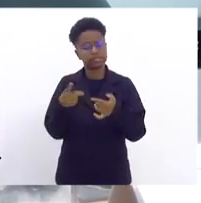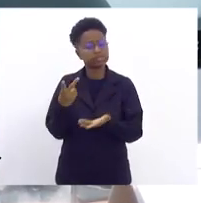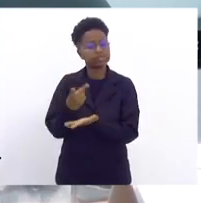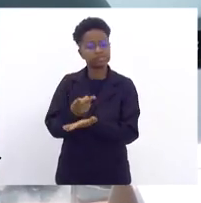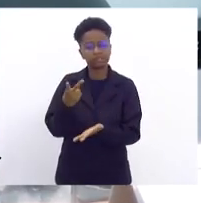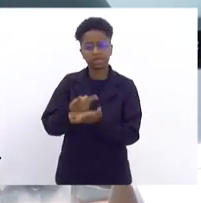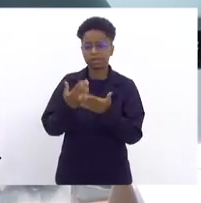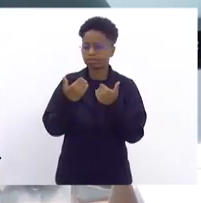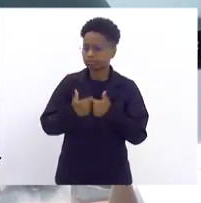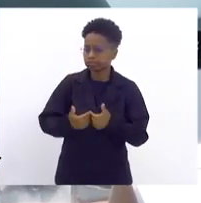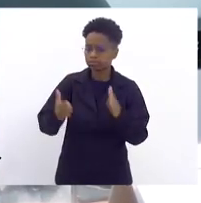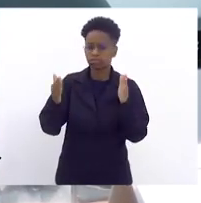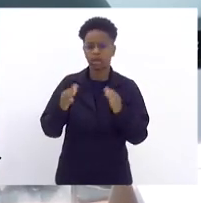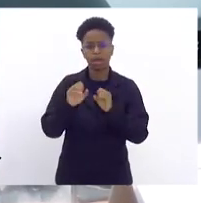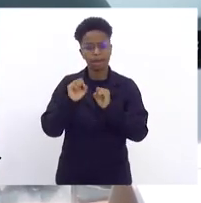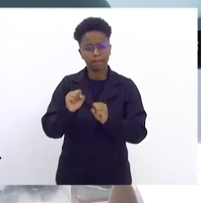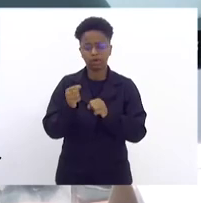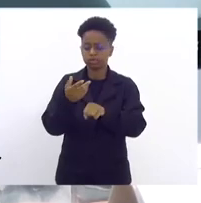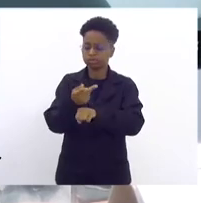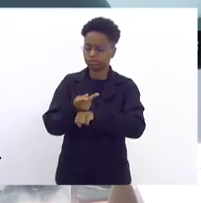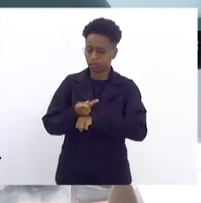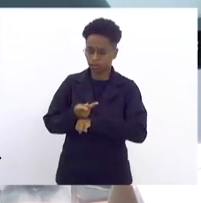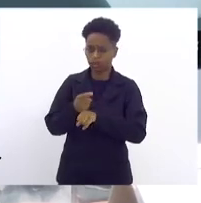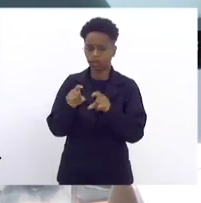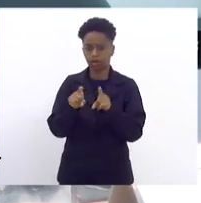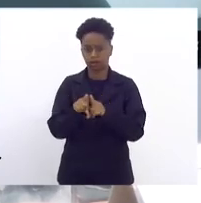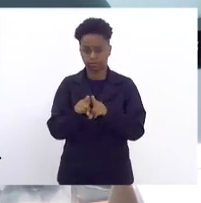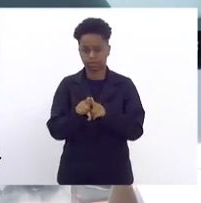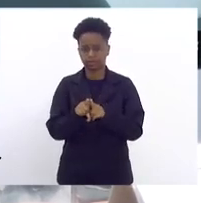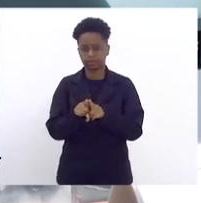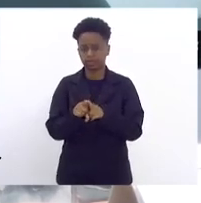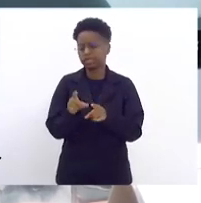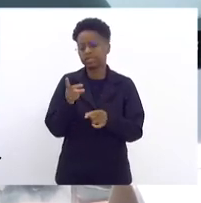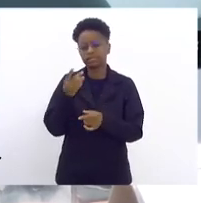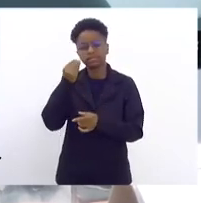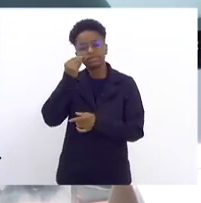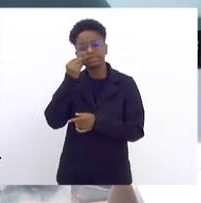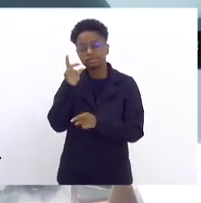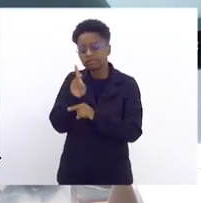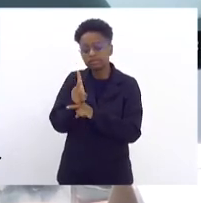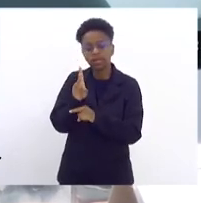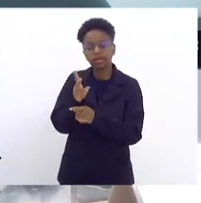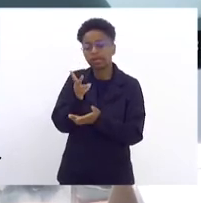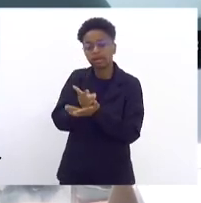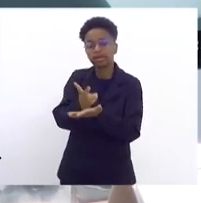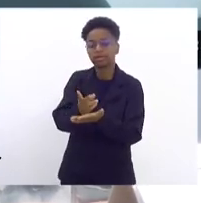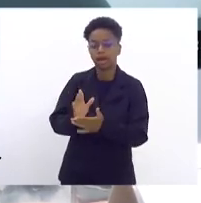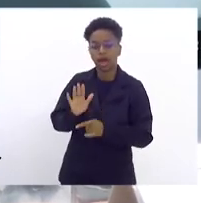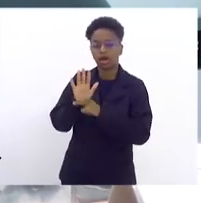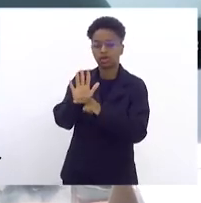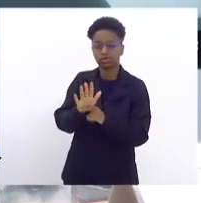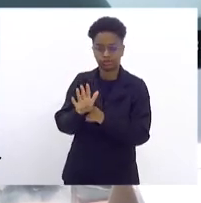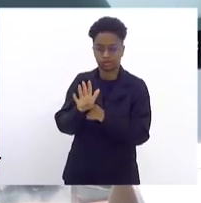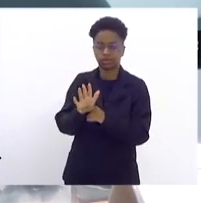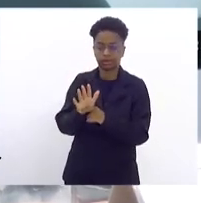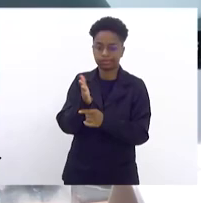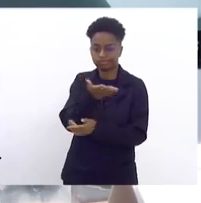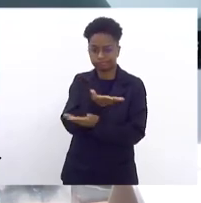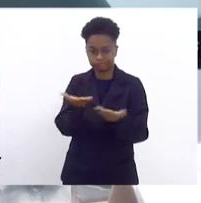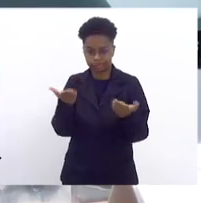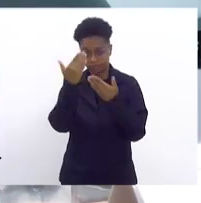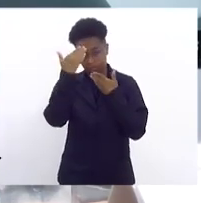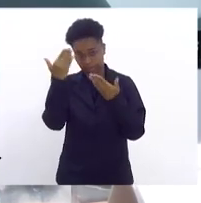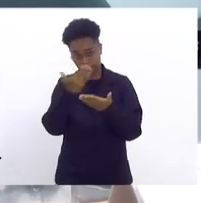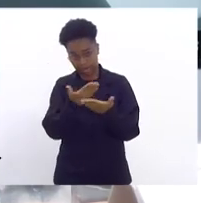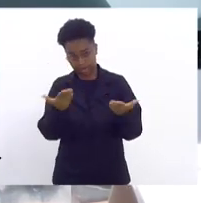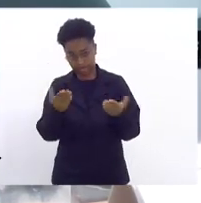a gente tá ali transitoriamente e para contribuir da melhor maneira possível enquanto lá estivermos Muito